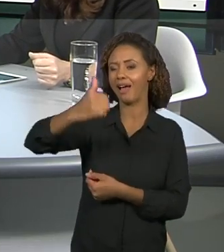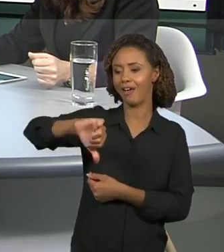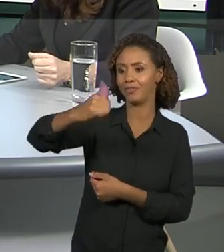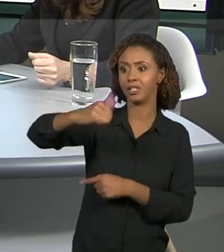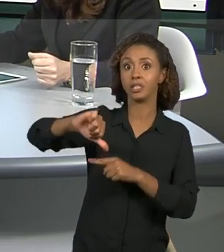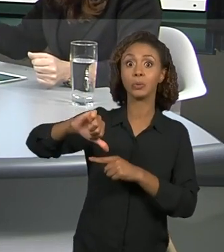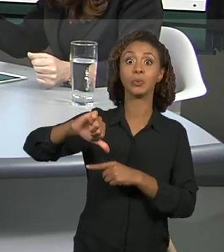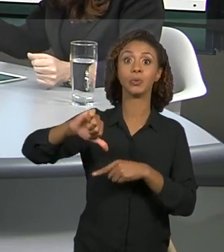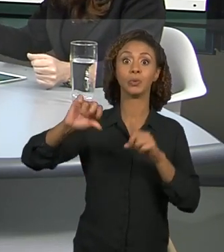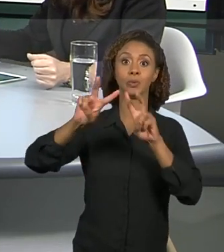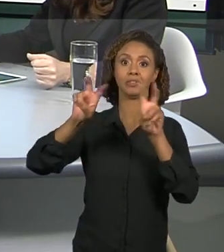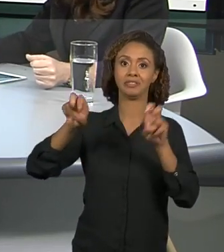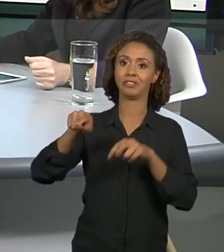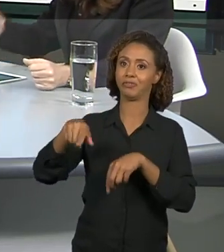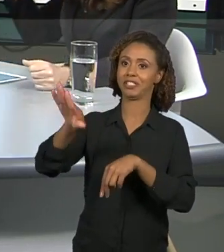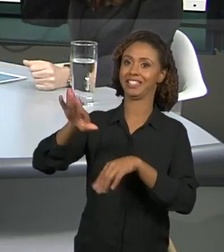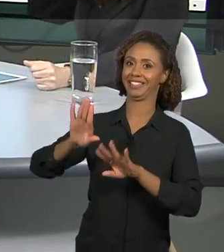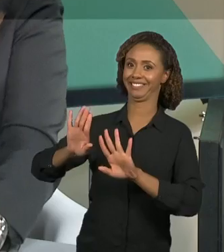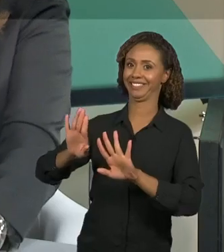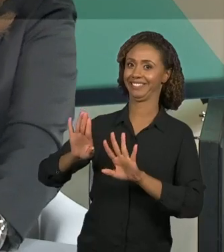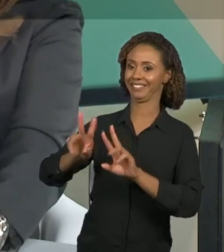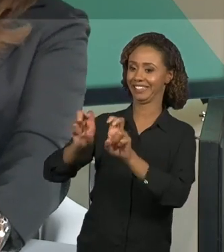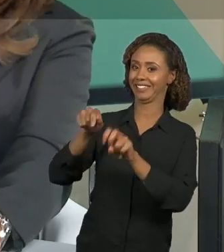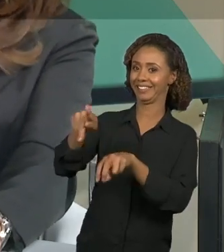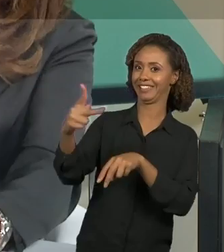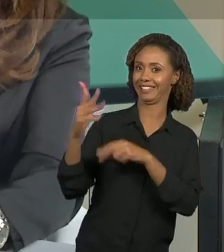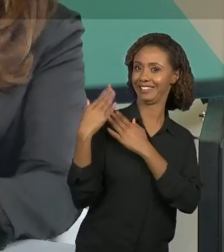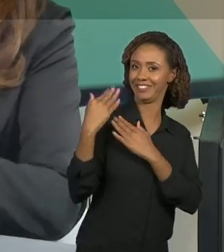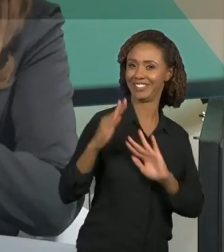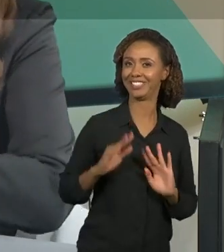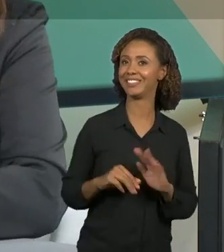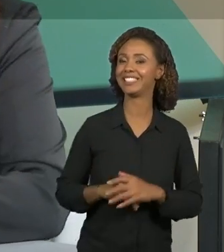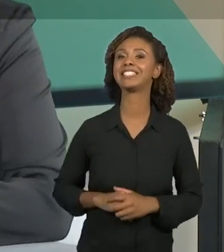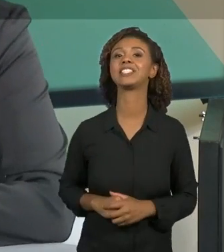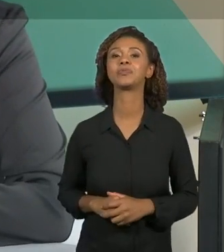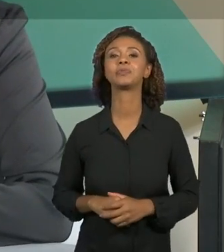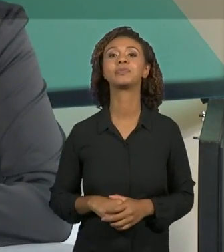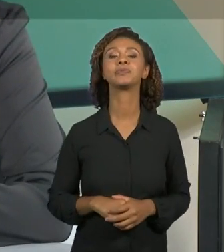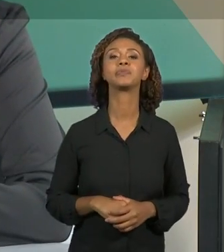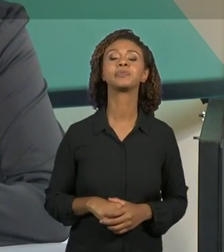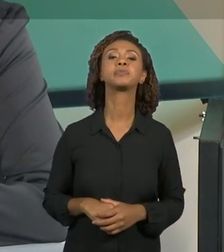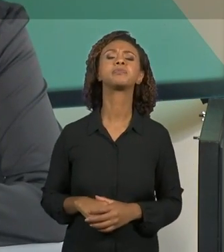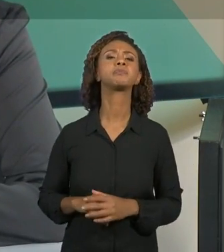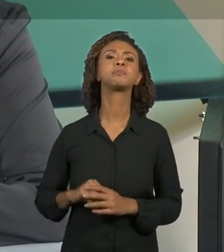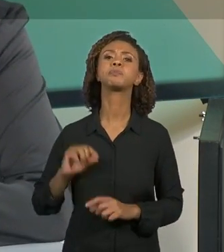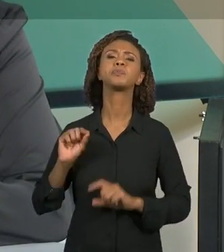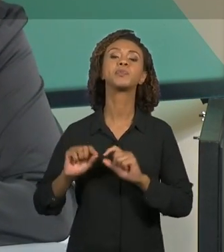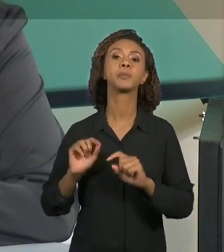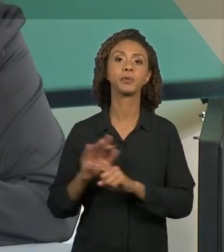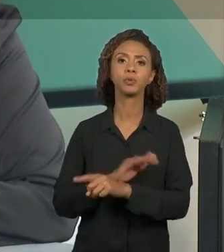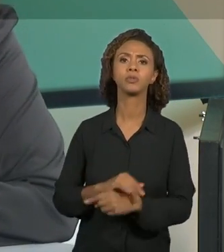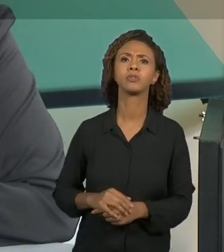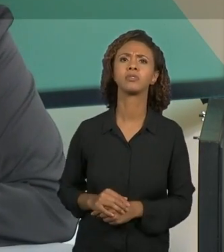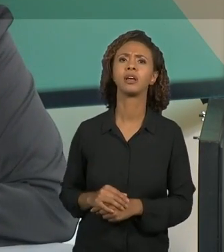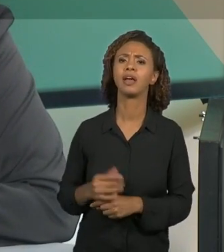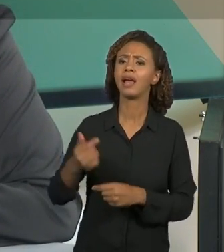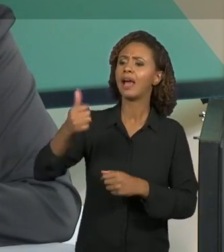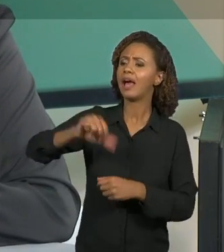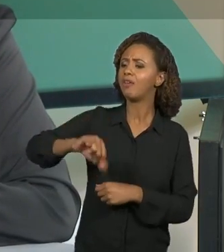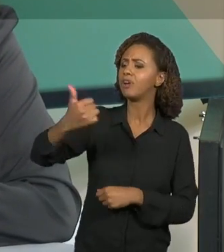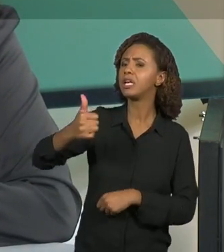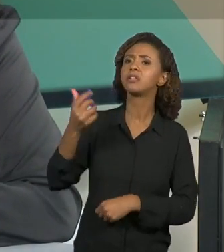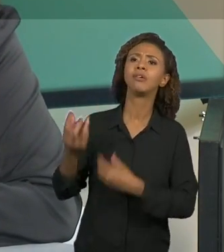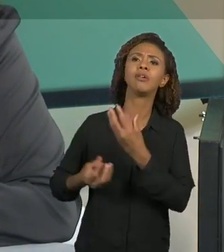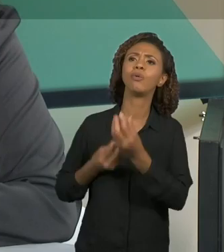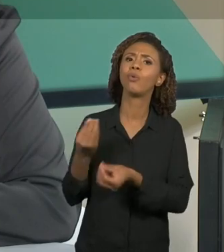né vai avaliação vou deixar com você agora então é o seguinte renata tá perguntando sobre as avaliações né é como serão as avaliações